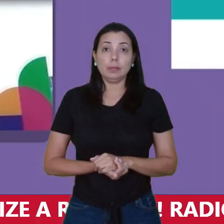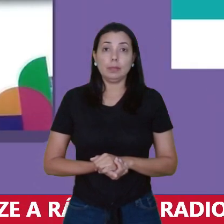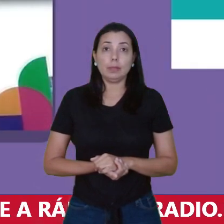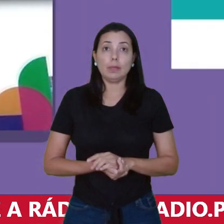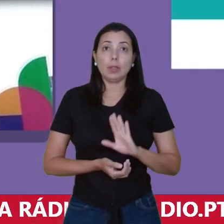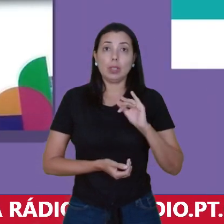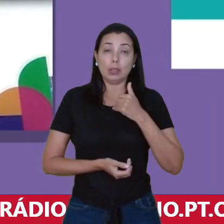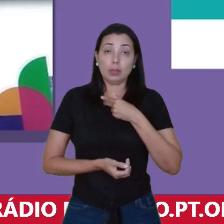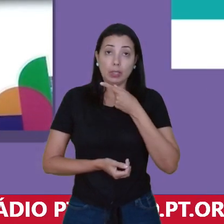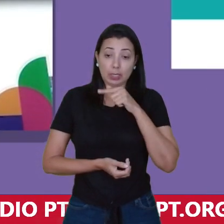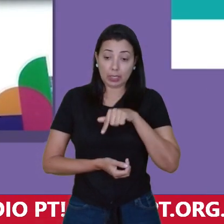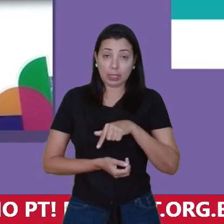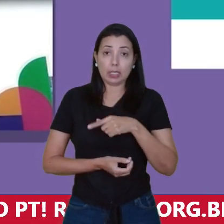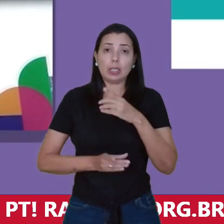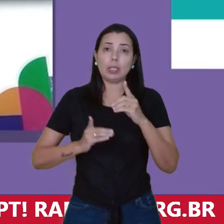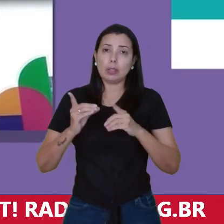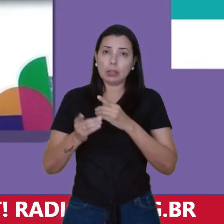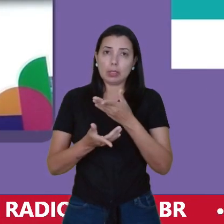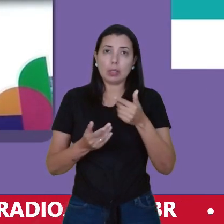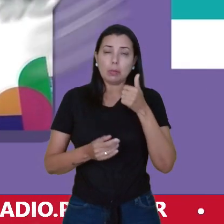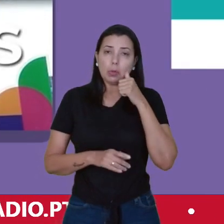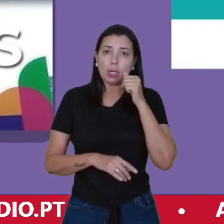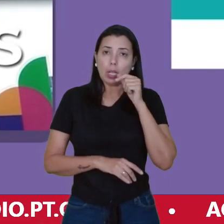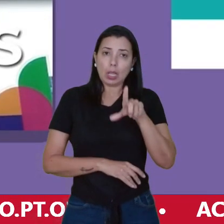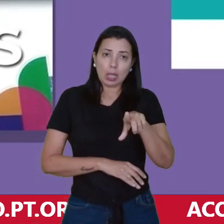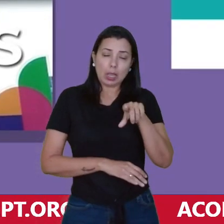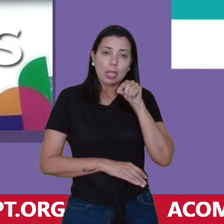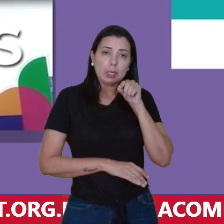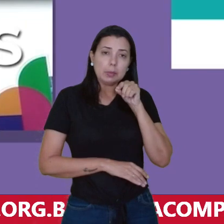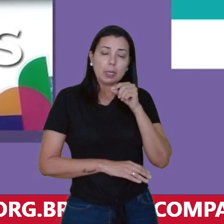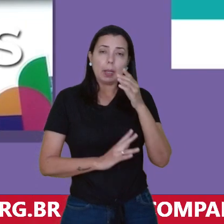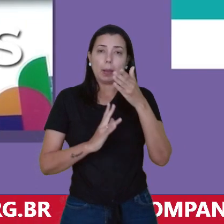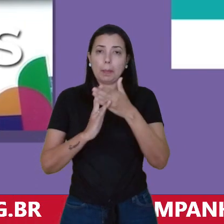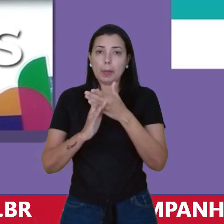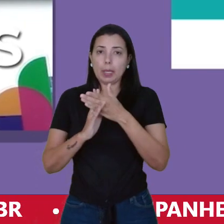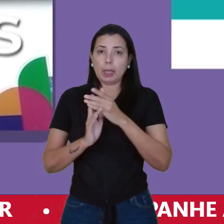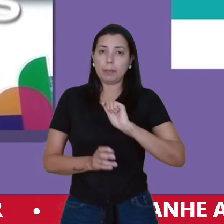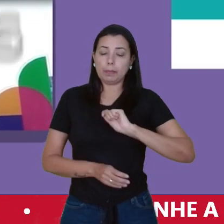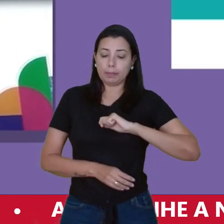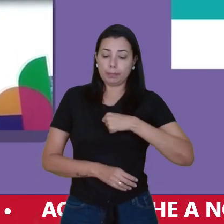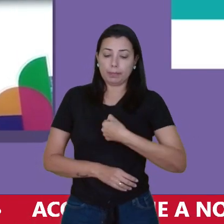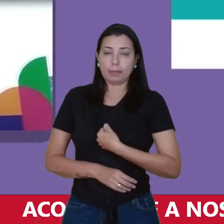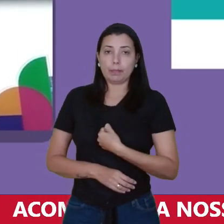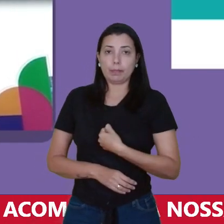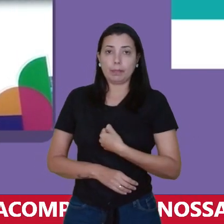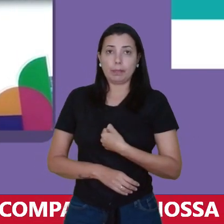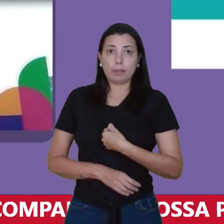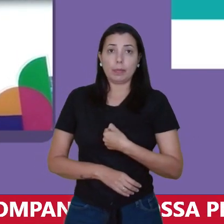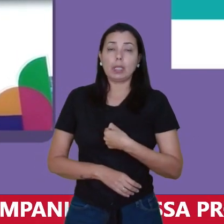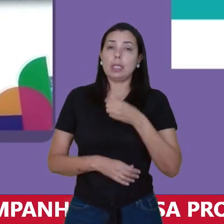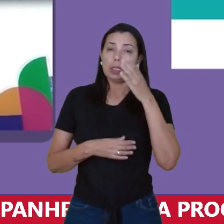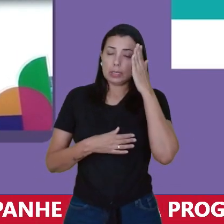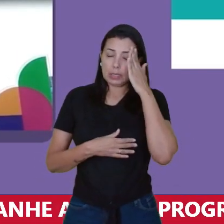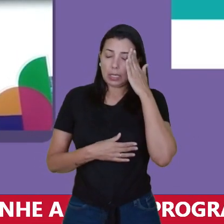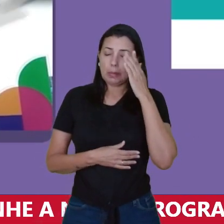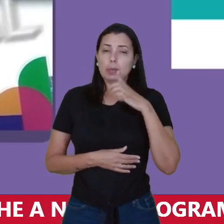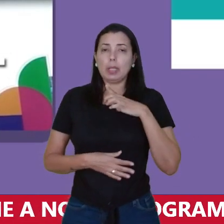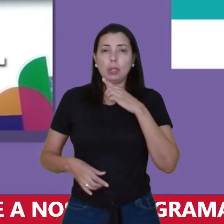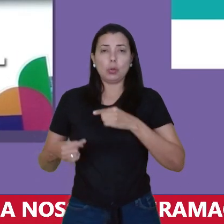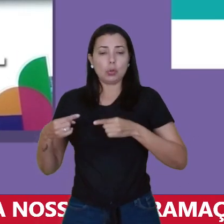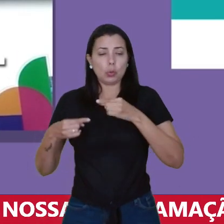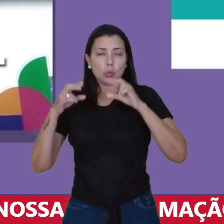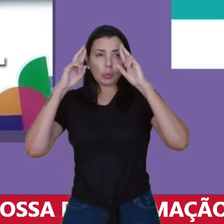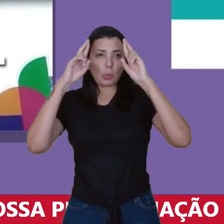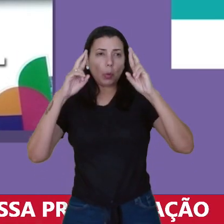Nós estamos falando aqui nesse papo sobre mulheres lésbicas, bissexuais e transgêneras. A gente sabe que tem um discurso